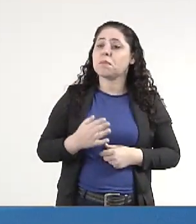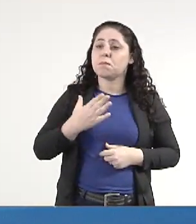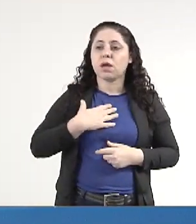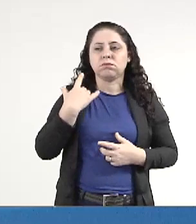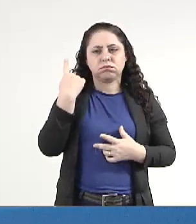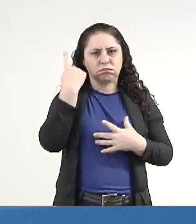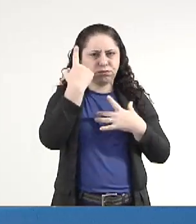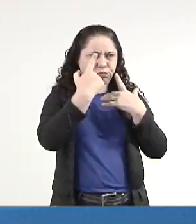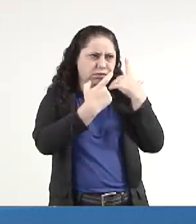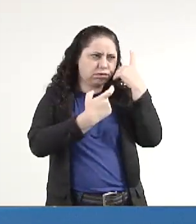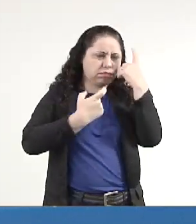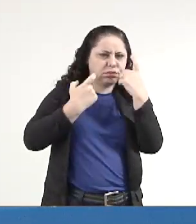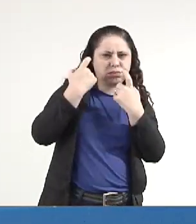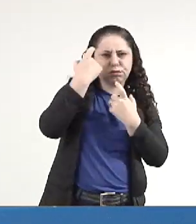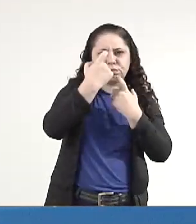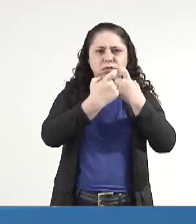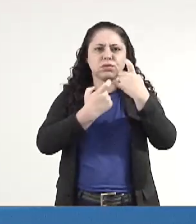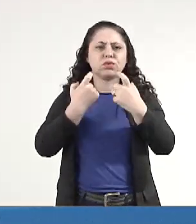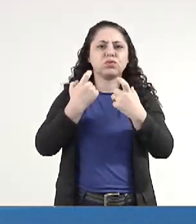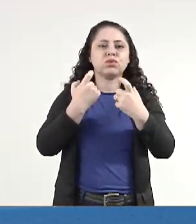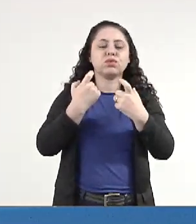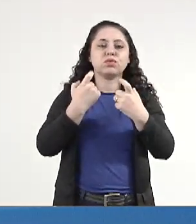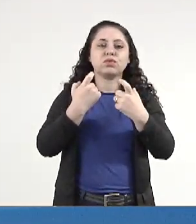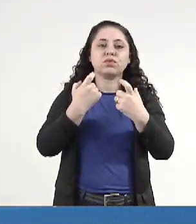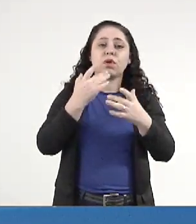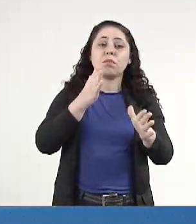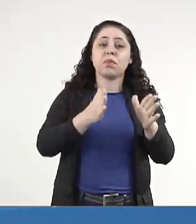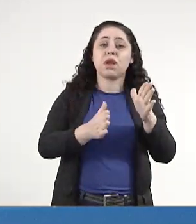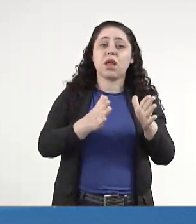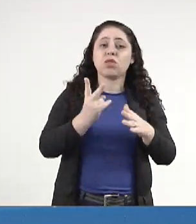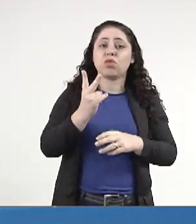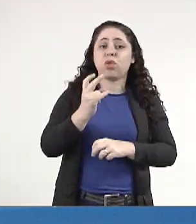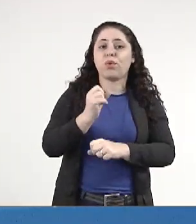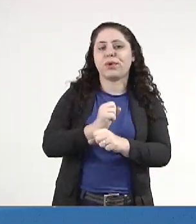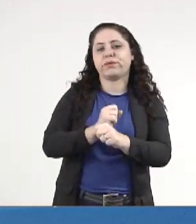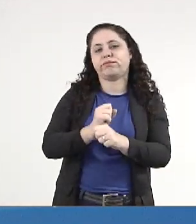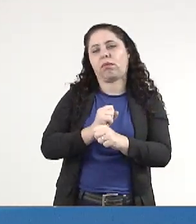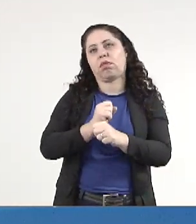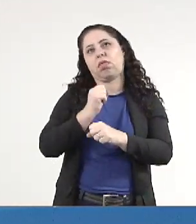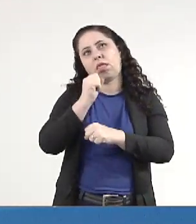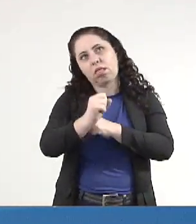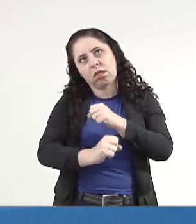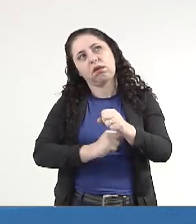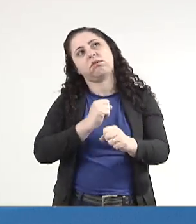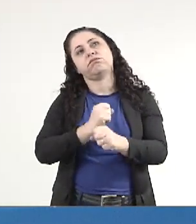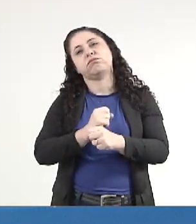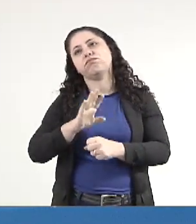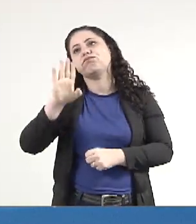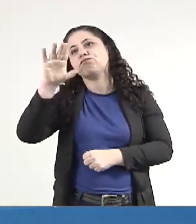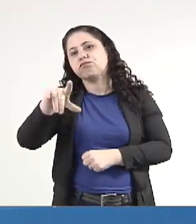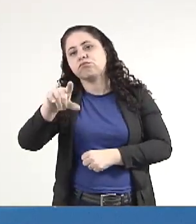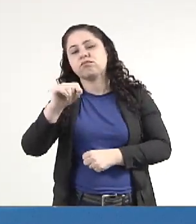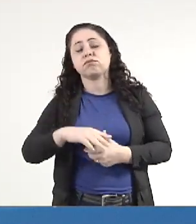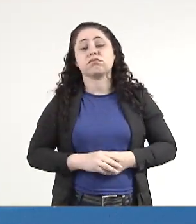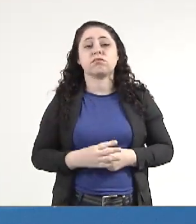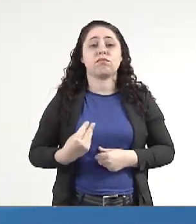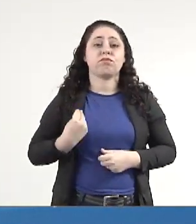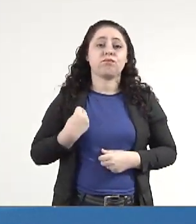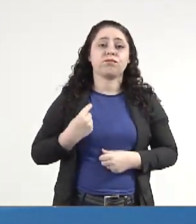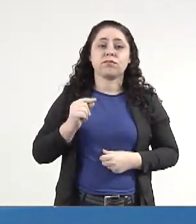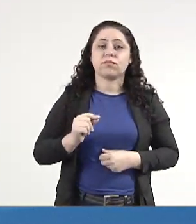minha preocupação com processos eleitorais a cada 2 anos. Nós estamos